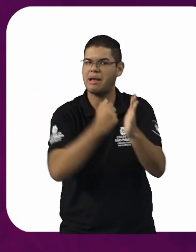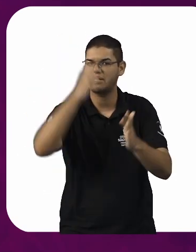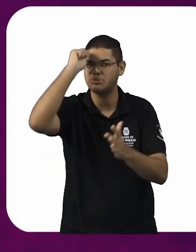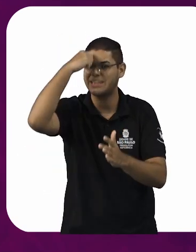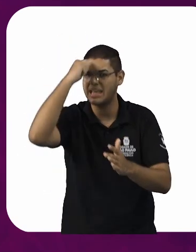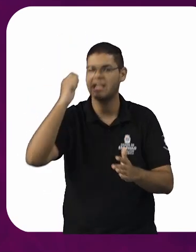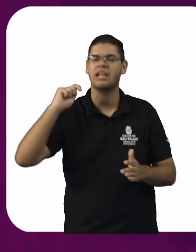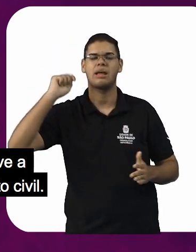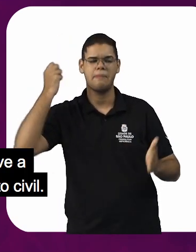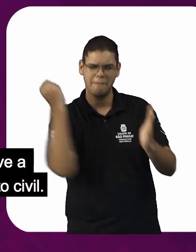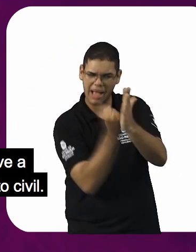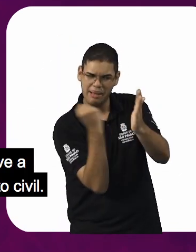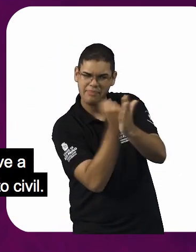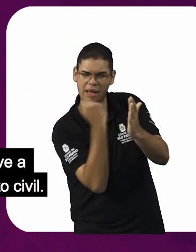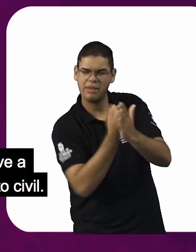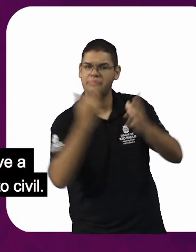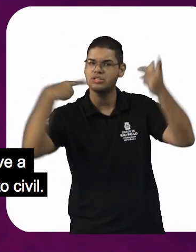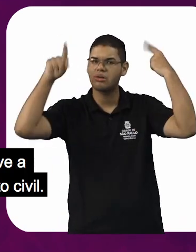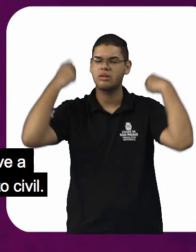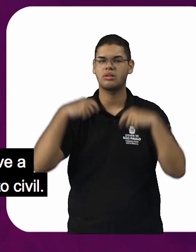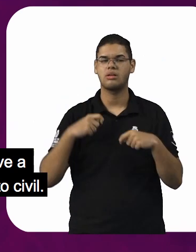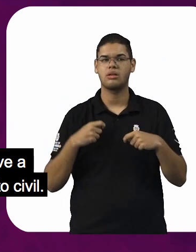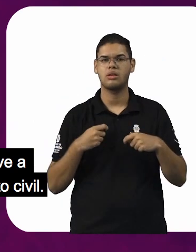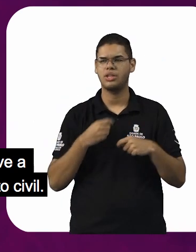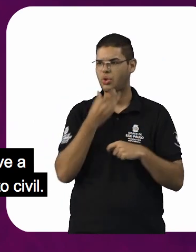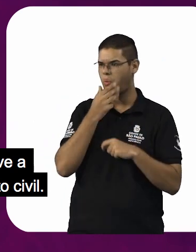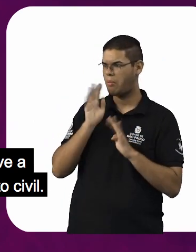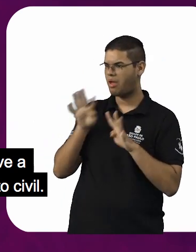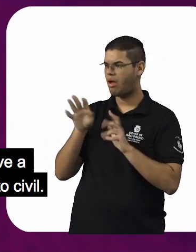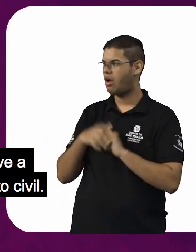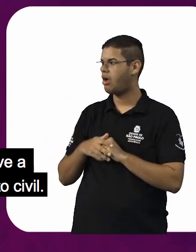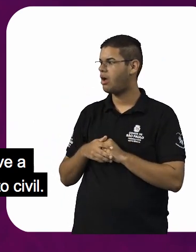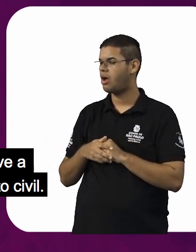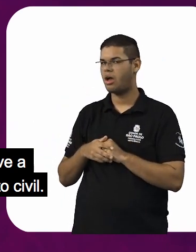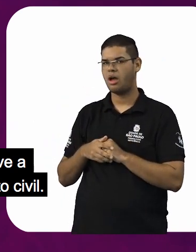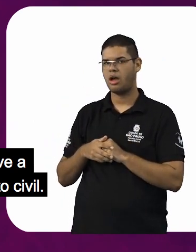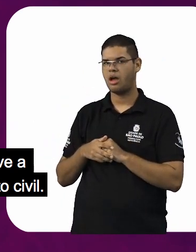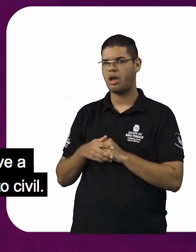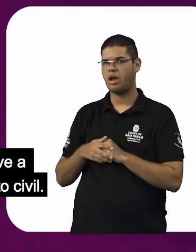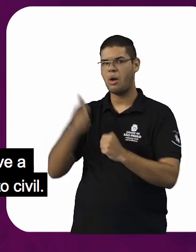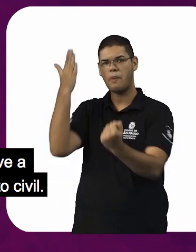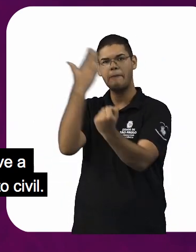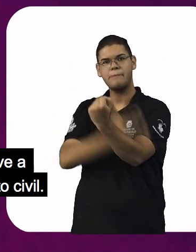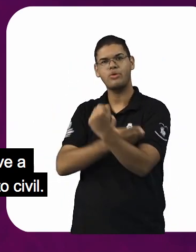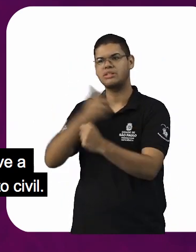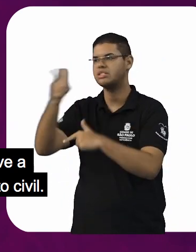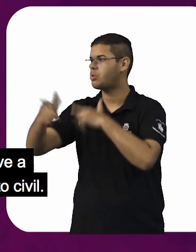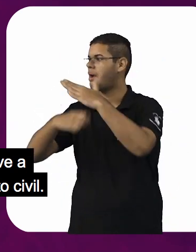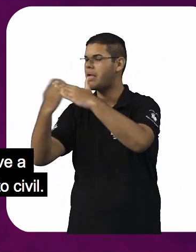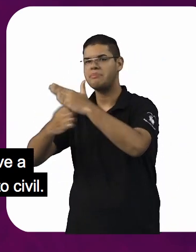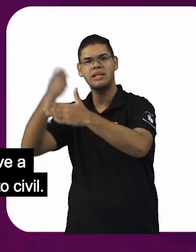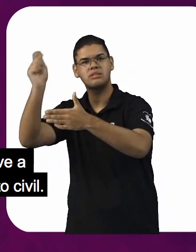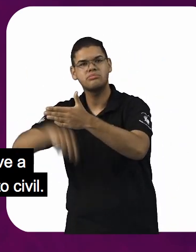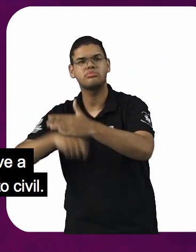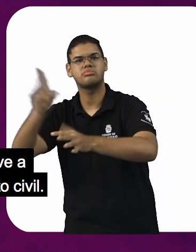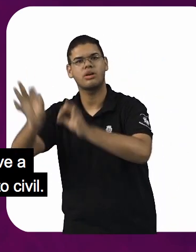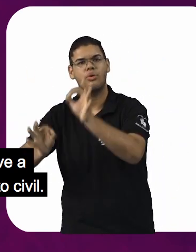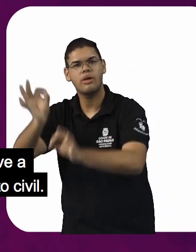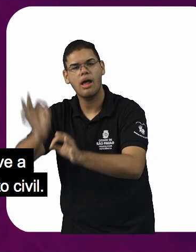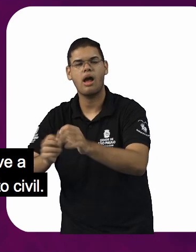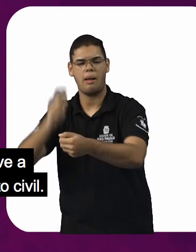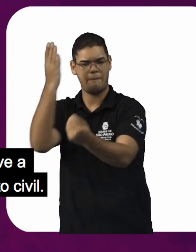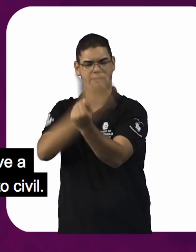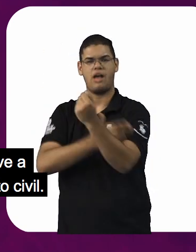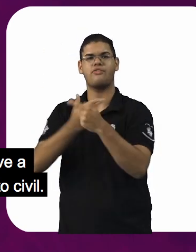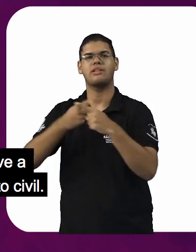daí para baixo. O homem negro processou a empresa na justiça e a Justiça do Trabalho teve a coragem, porque noção nenhuma, de dizer que não